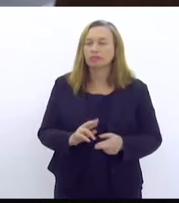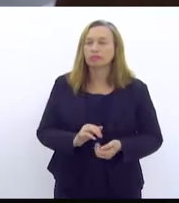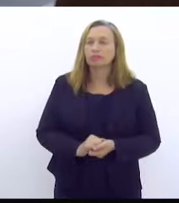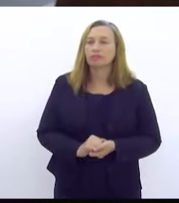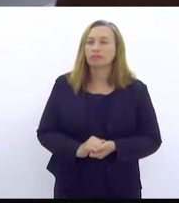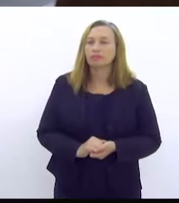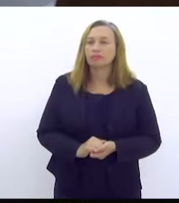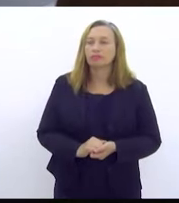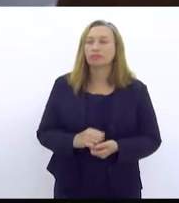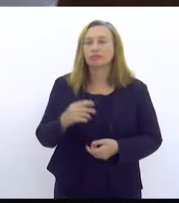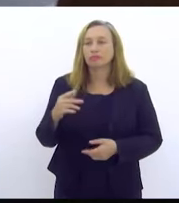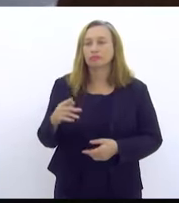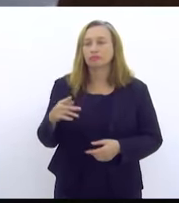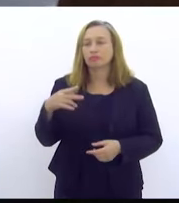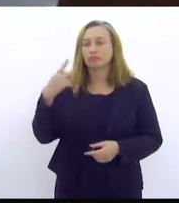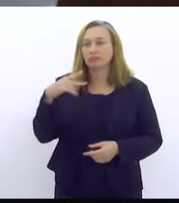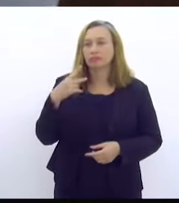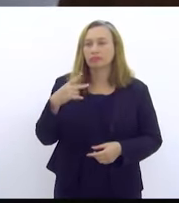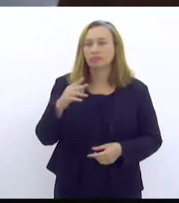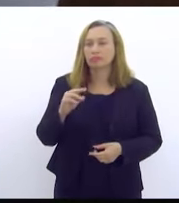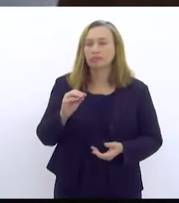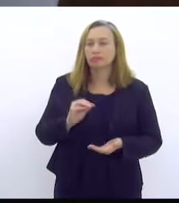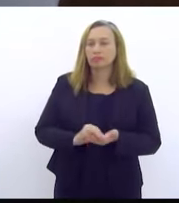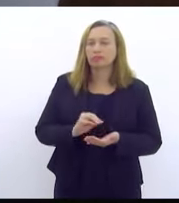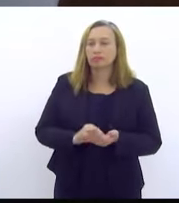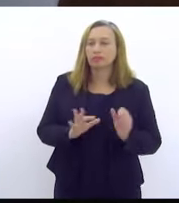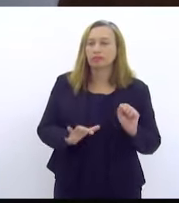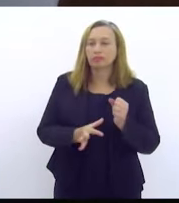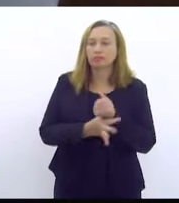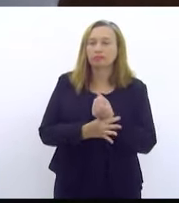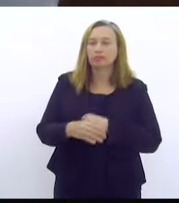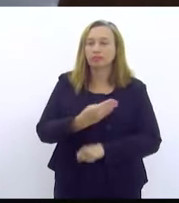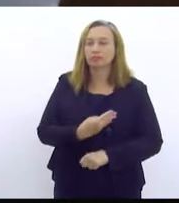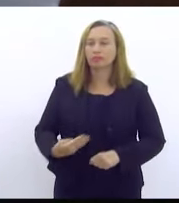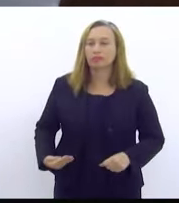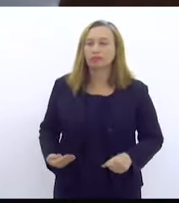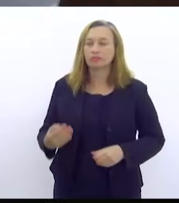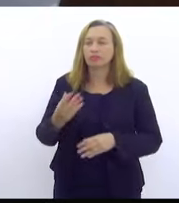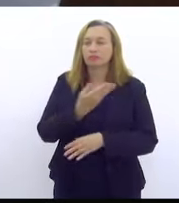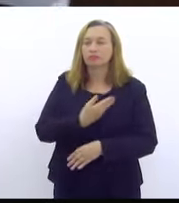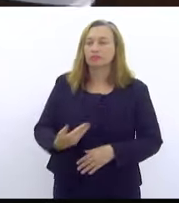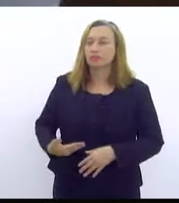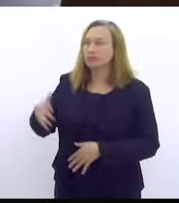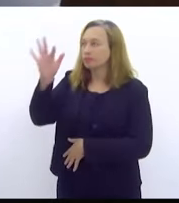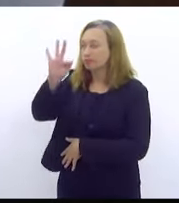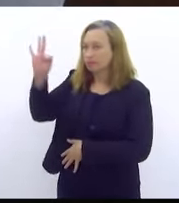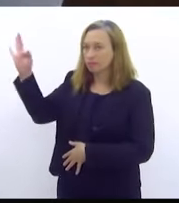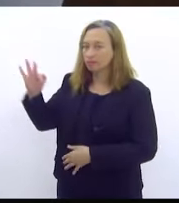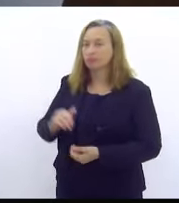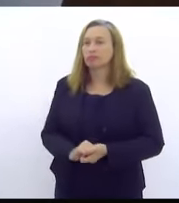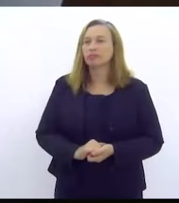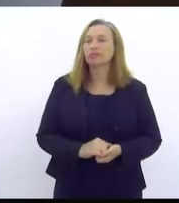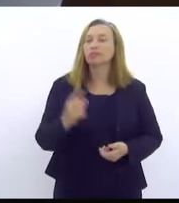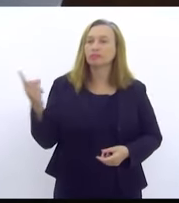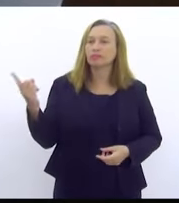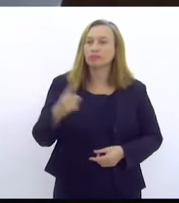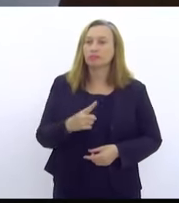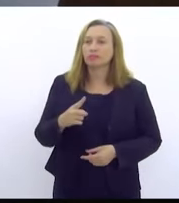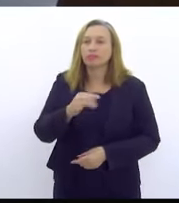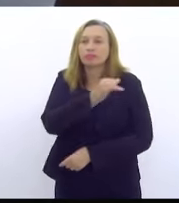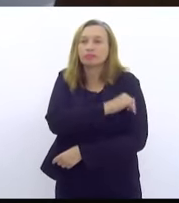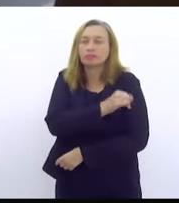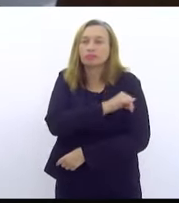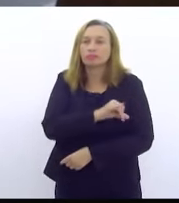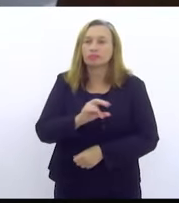desastrosa, né, política de insegurança pública do governo federal, que infelizmente trouxe para cá, para o Rio de Janeiro,